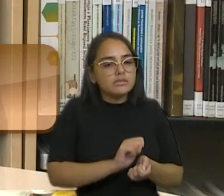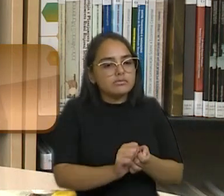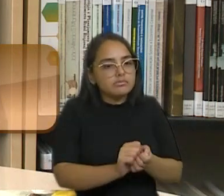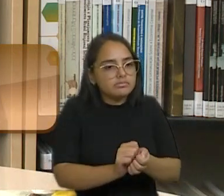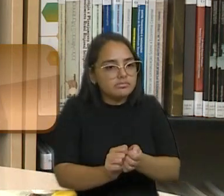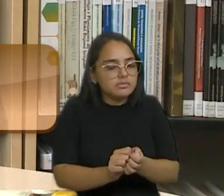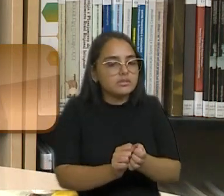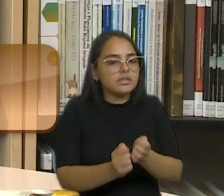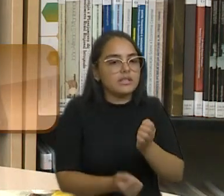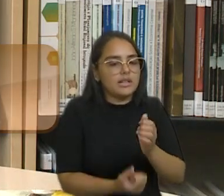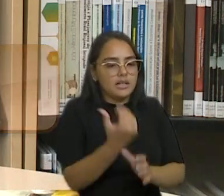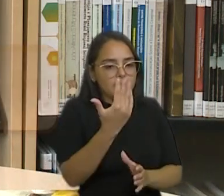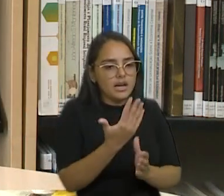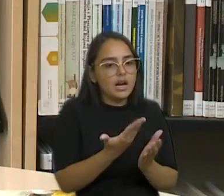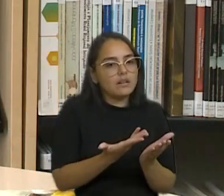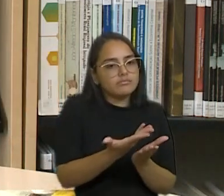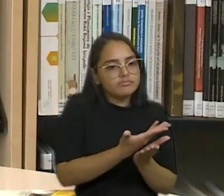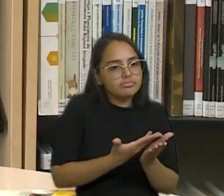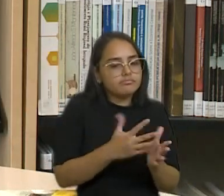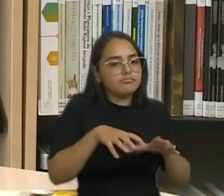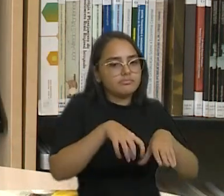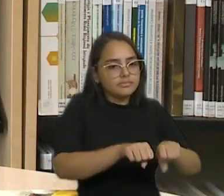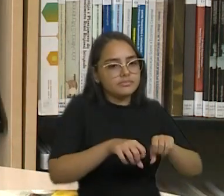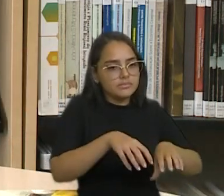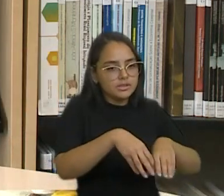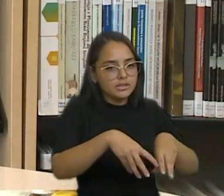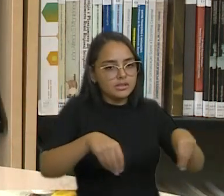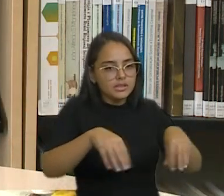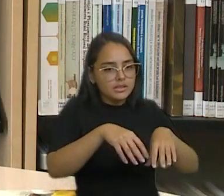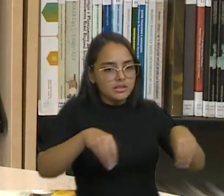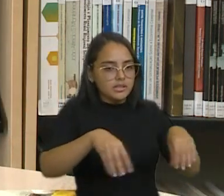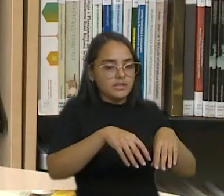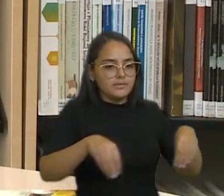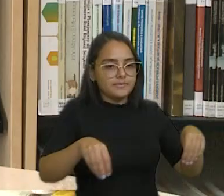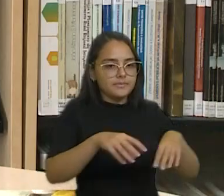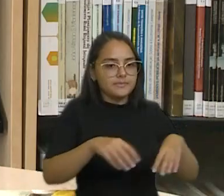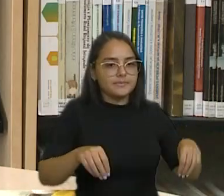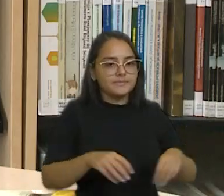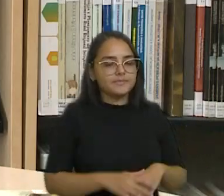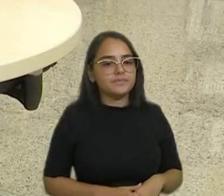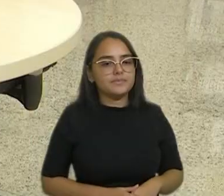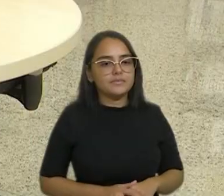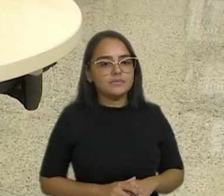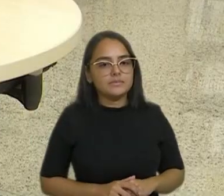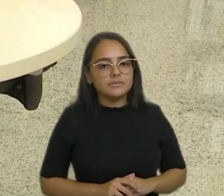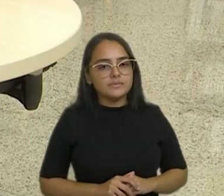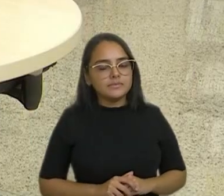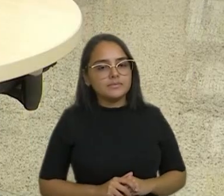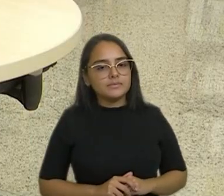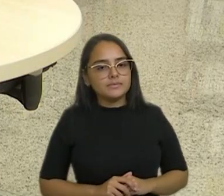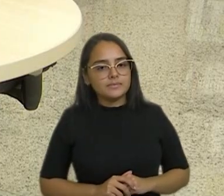transformar numa massa e posteriormente se transformar na saborosa farinha e goma também.